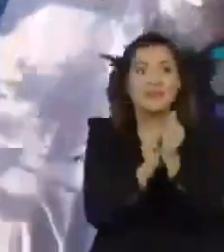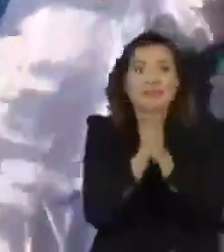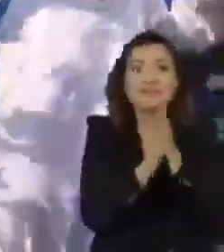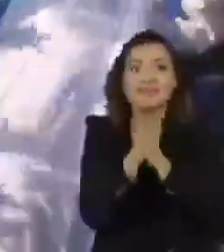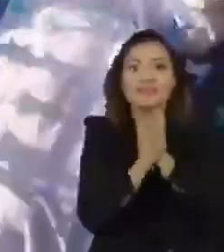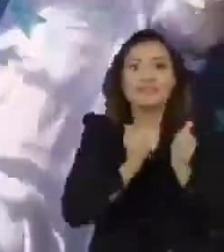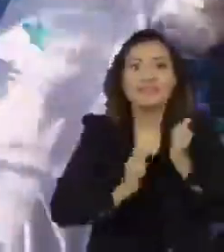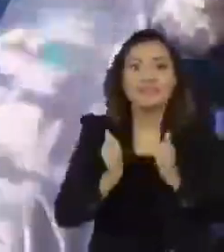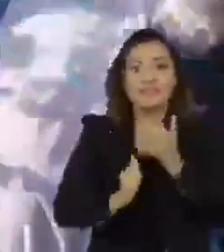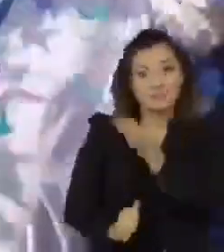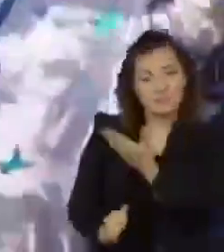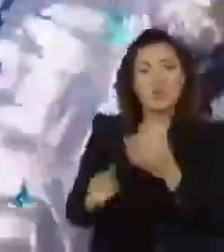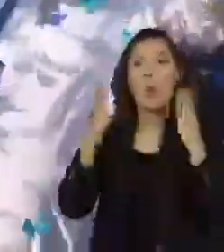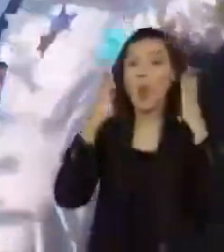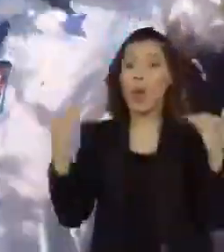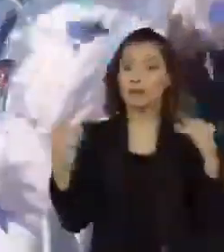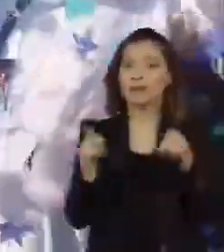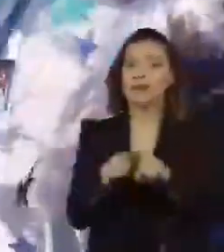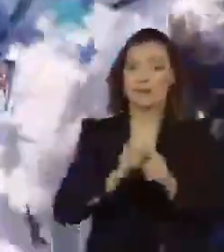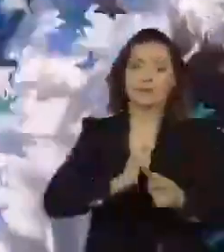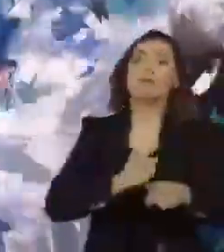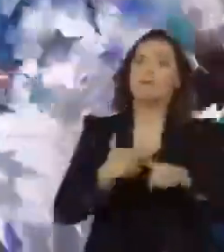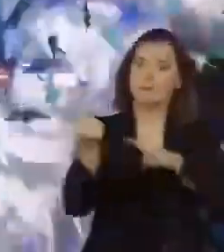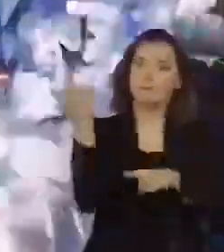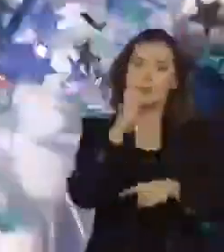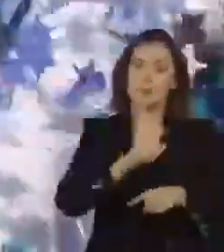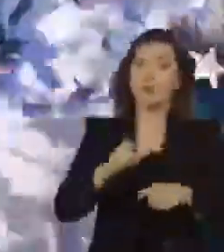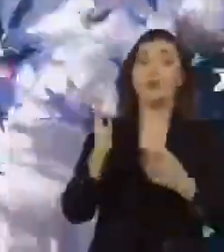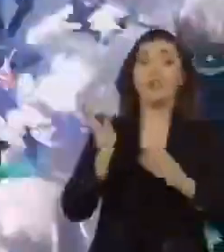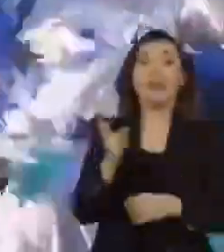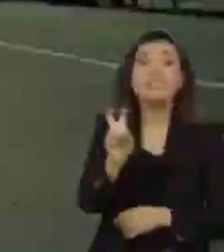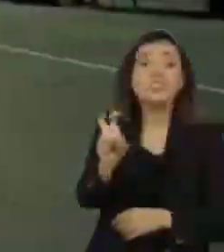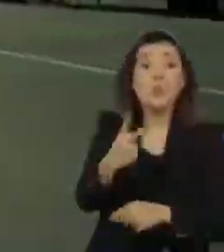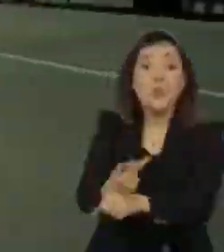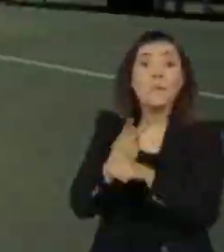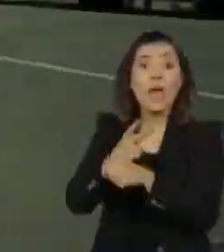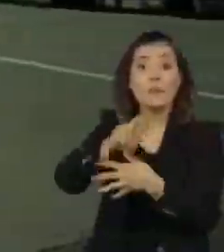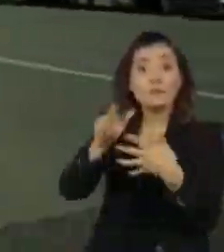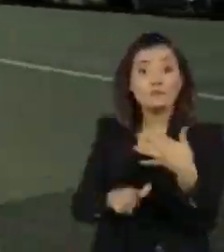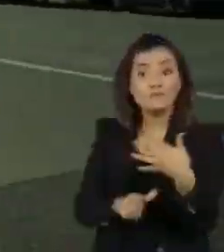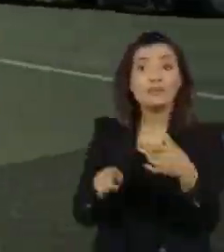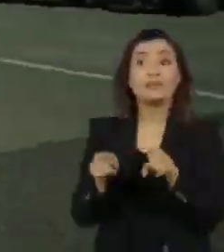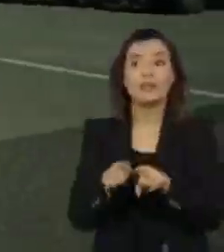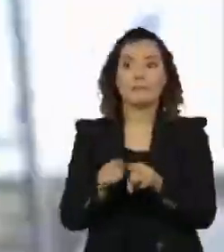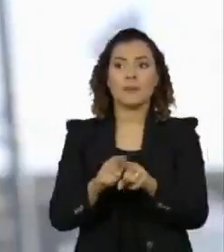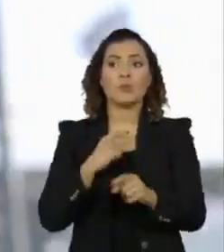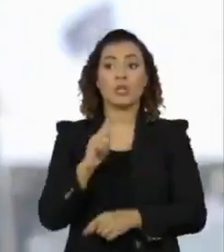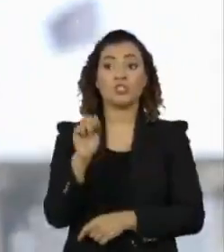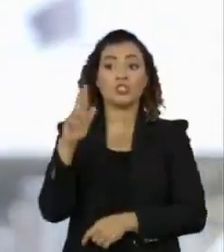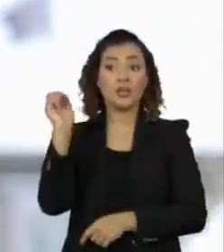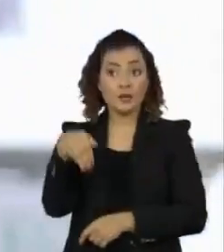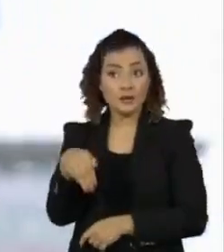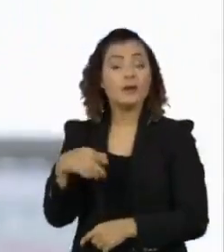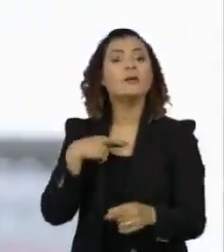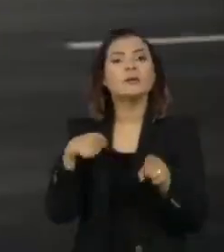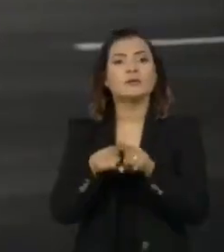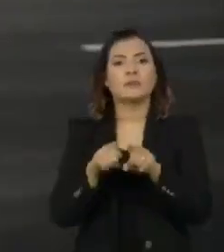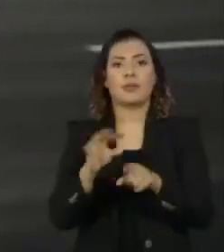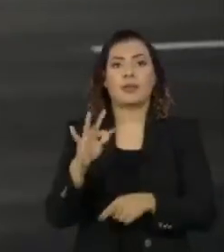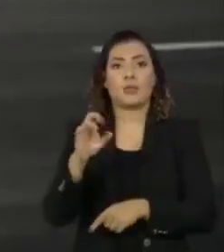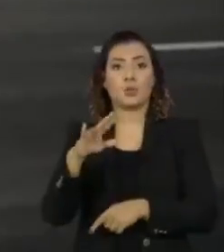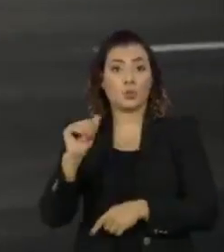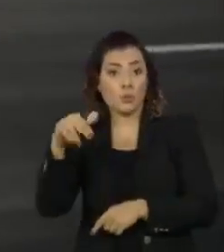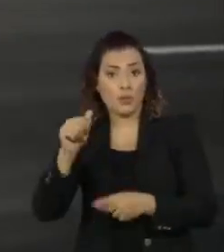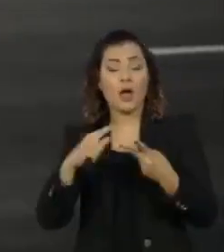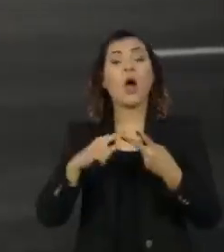O neozelandês Scott Dixon, atual campeão e dono de mais 5 títulos. O francês Romain Grosjean, o japonês Takuma Sato e